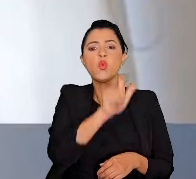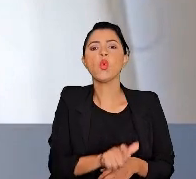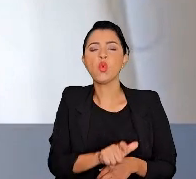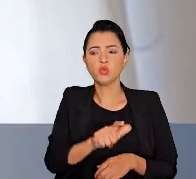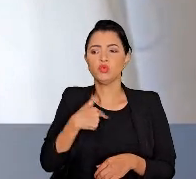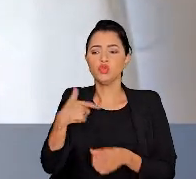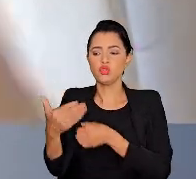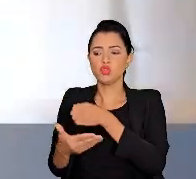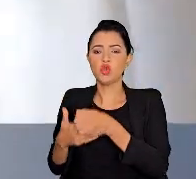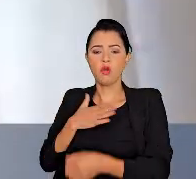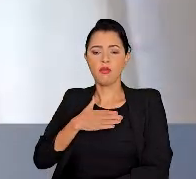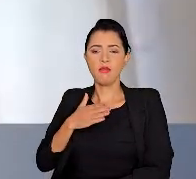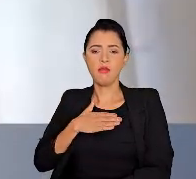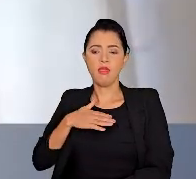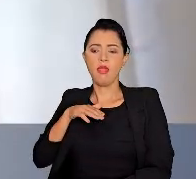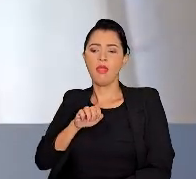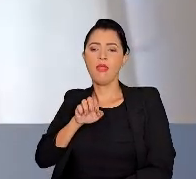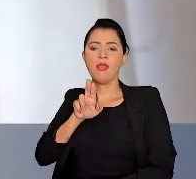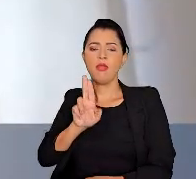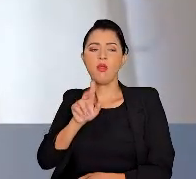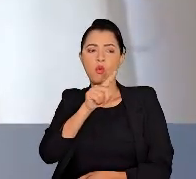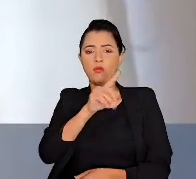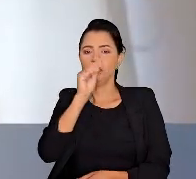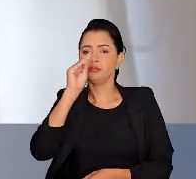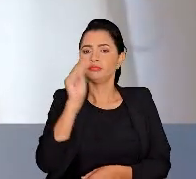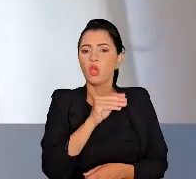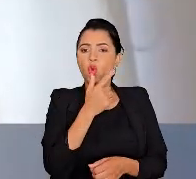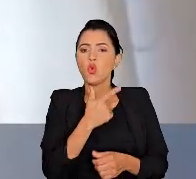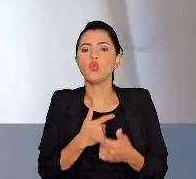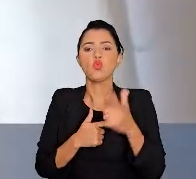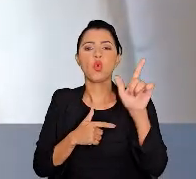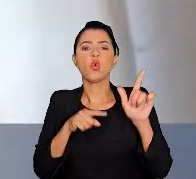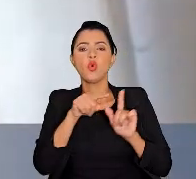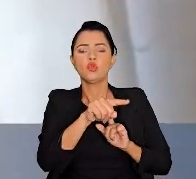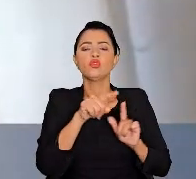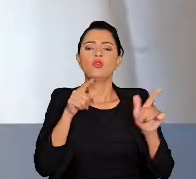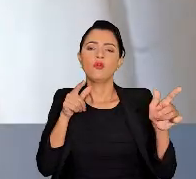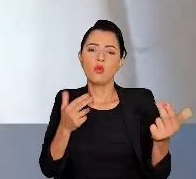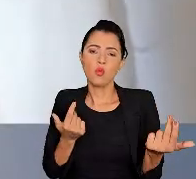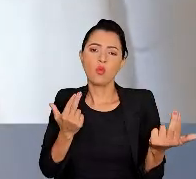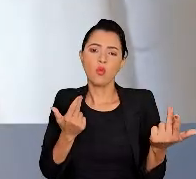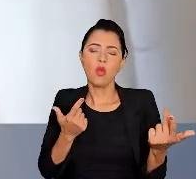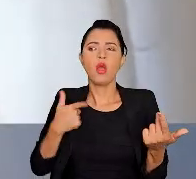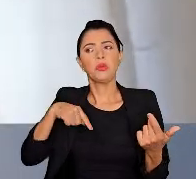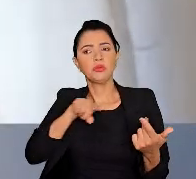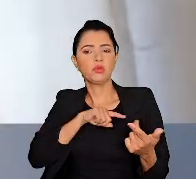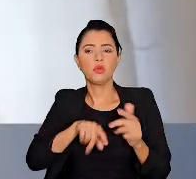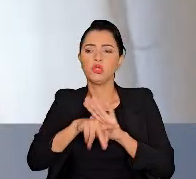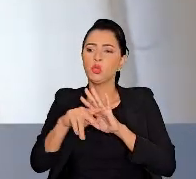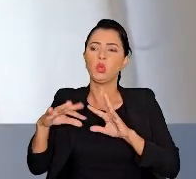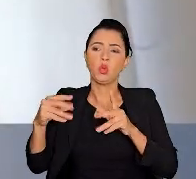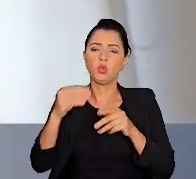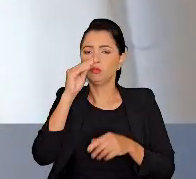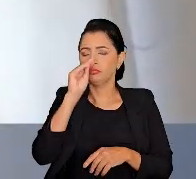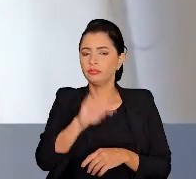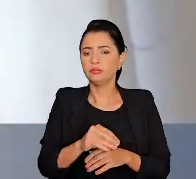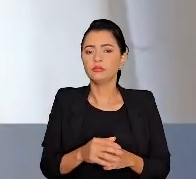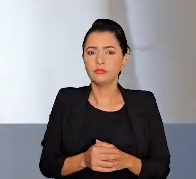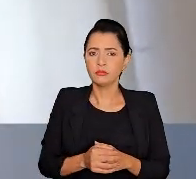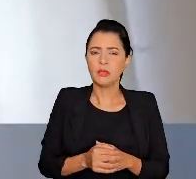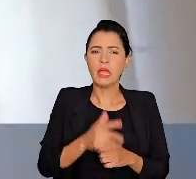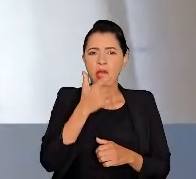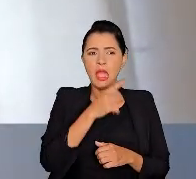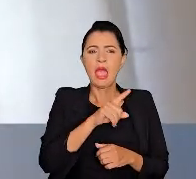mesmo e, assim, ao menosprezar o outro, acabamos menosprezando a nós próprios. Procurar anular